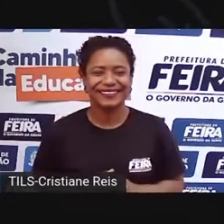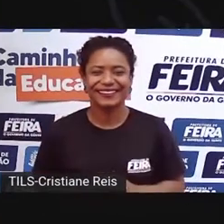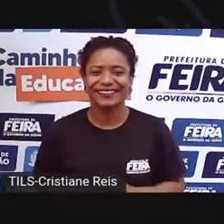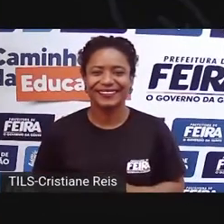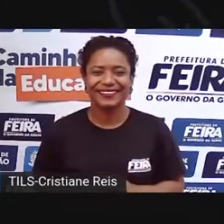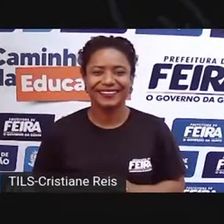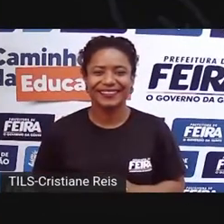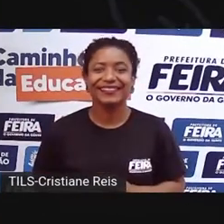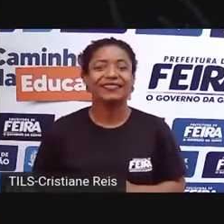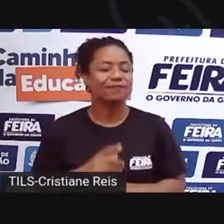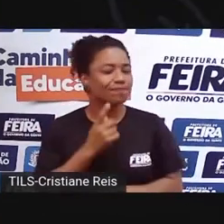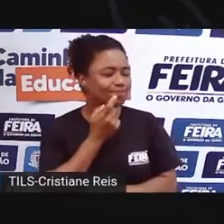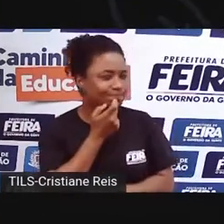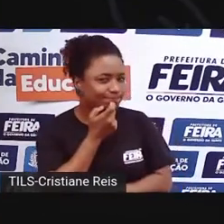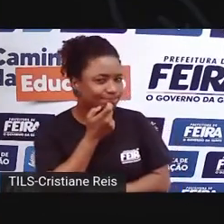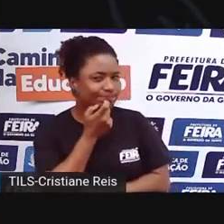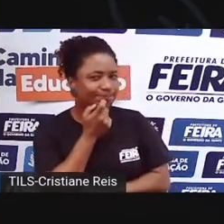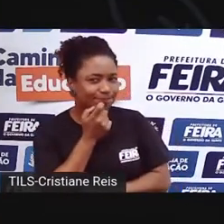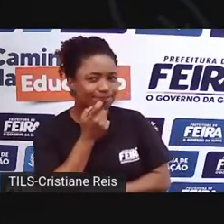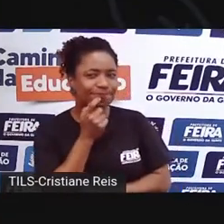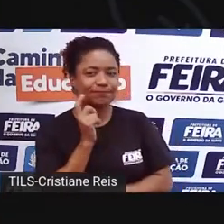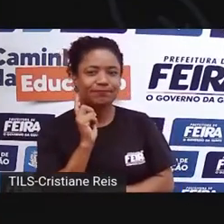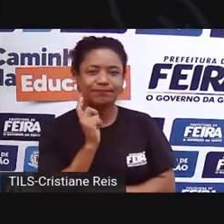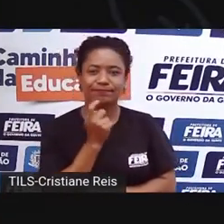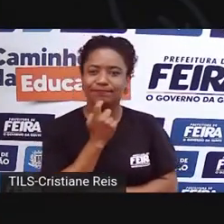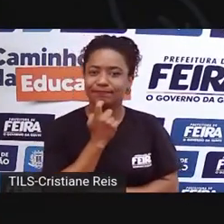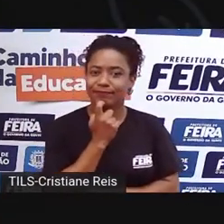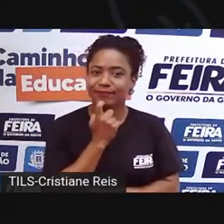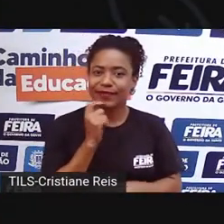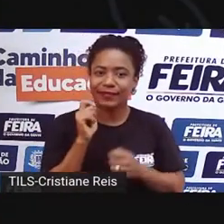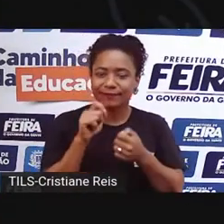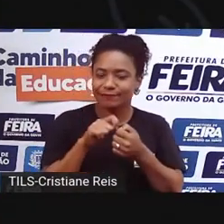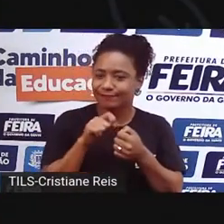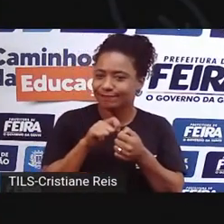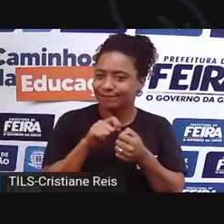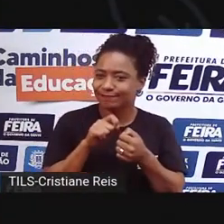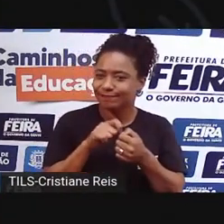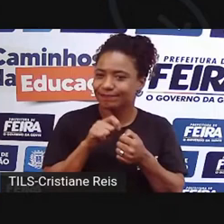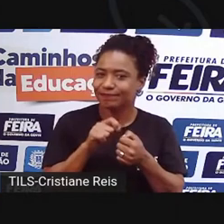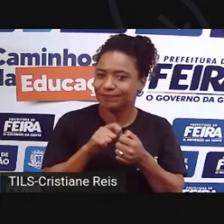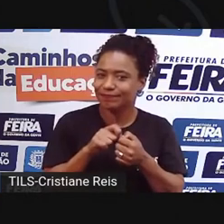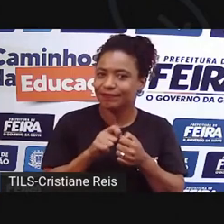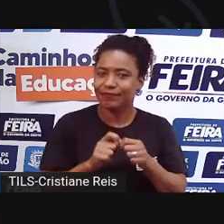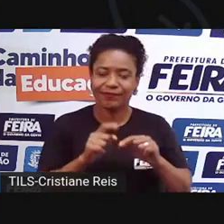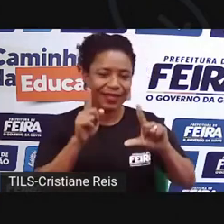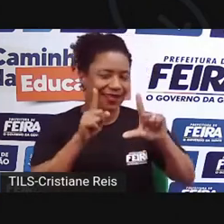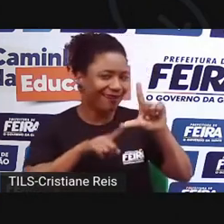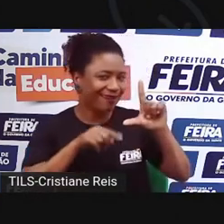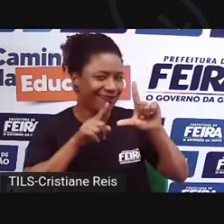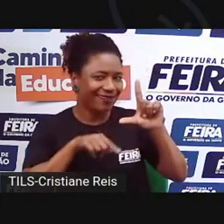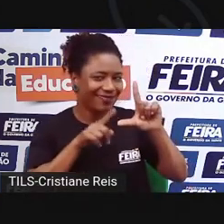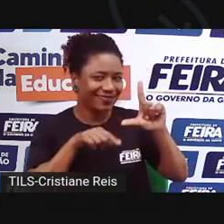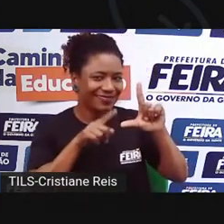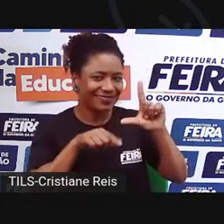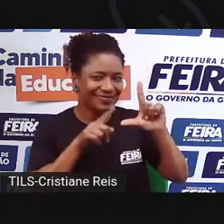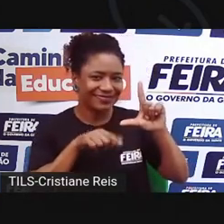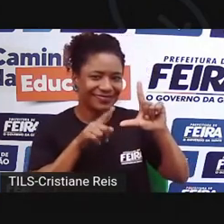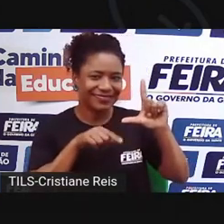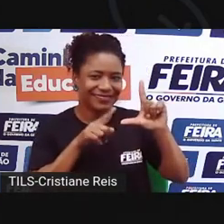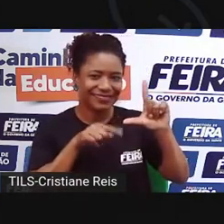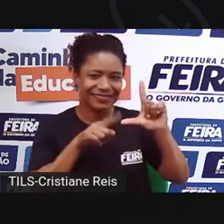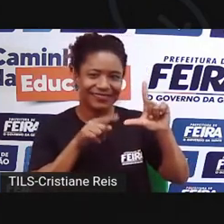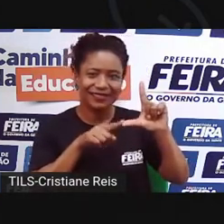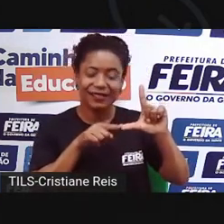Que tal se a gente agora colocar a letra inicial